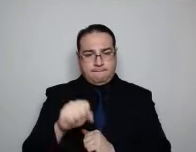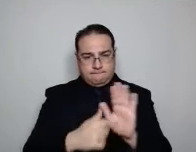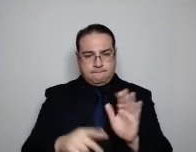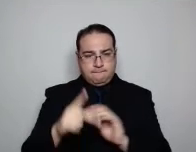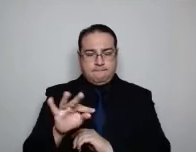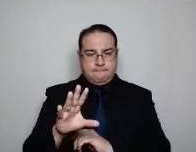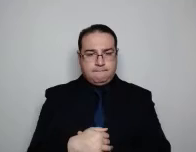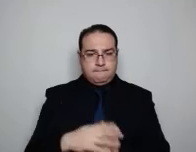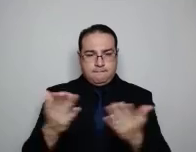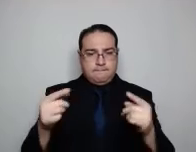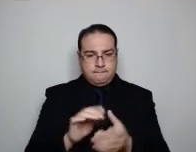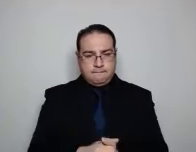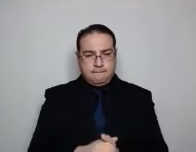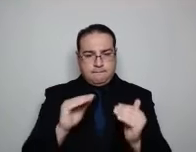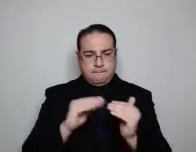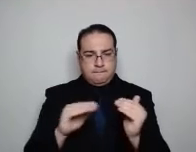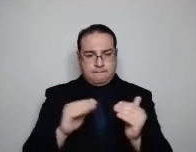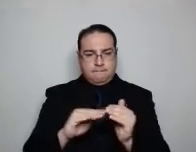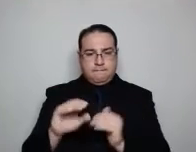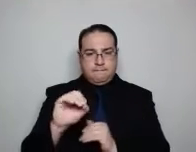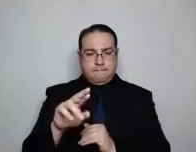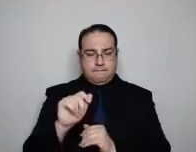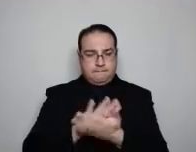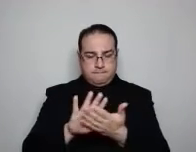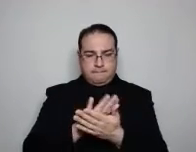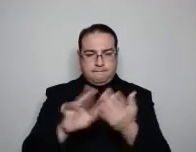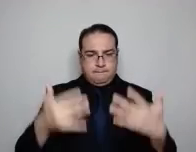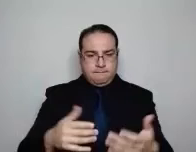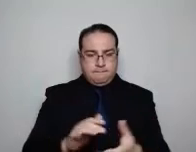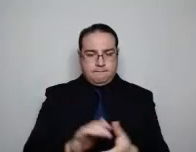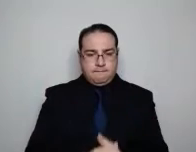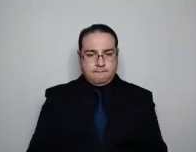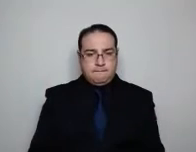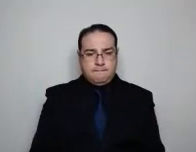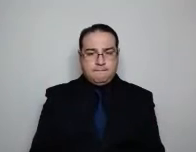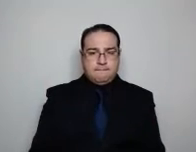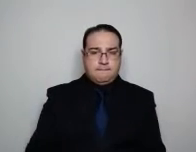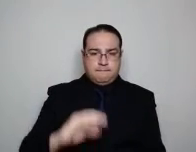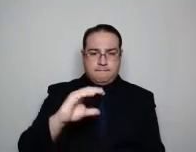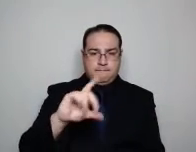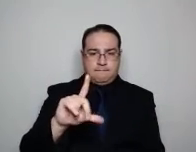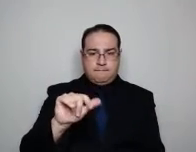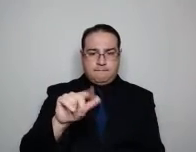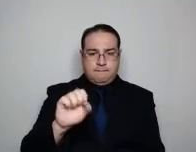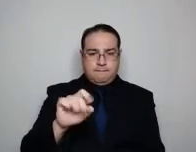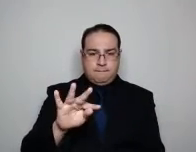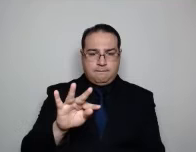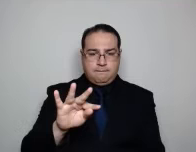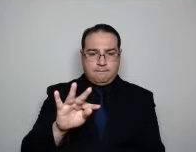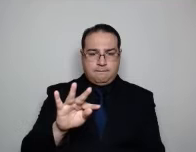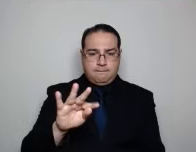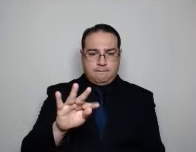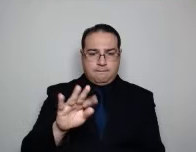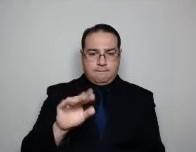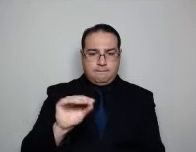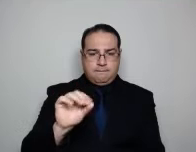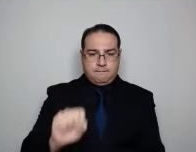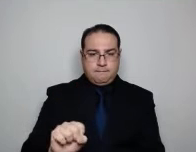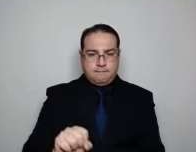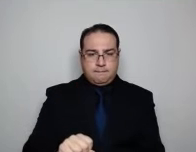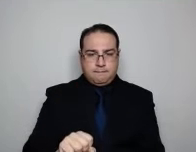Pode. Pode concluir, doutor. Posso concluir, então, né? Tá bom, tudo bem. Então, note-se que esses serviços